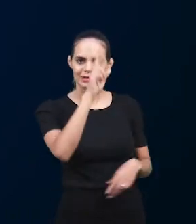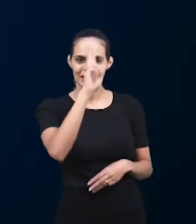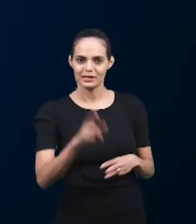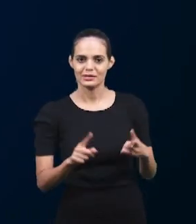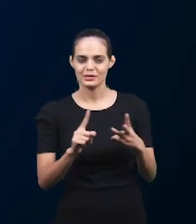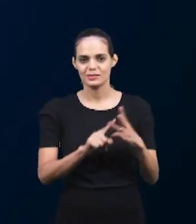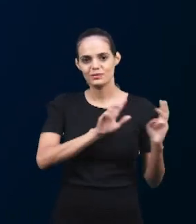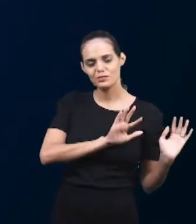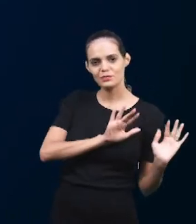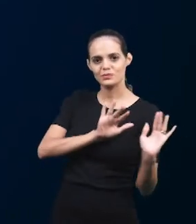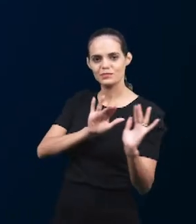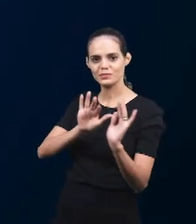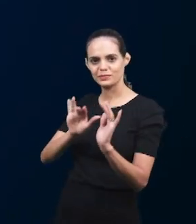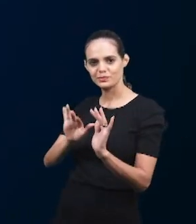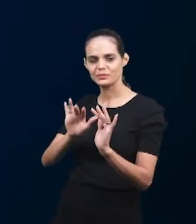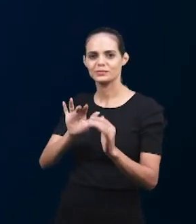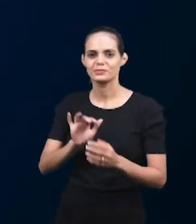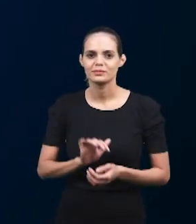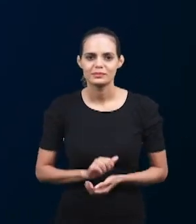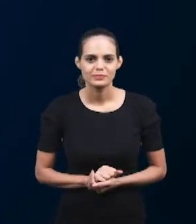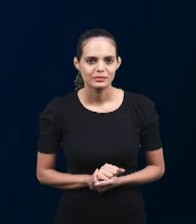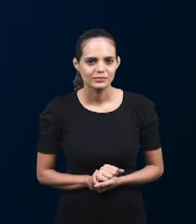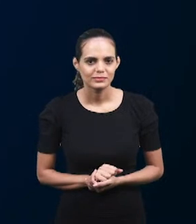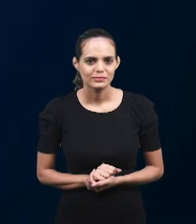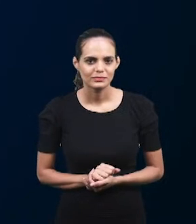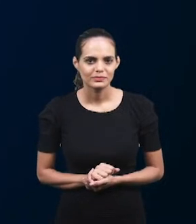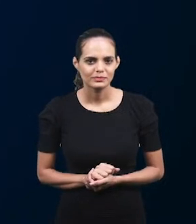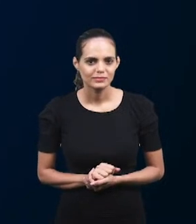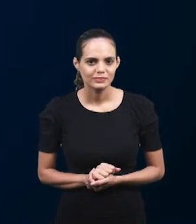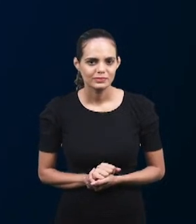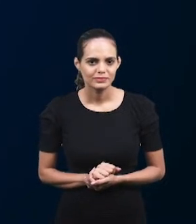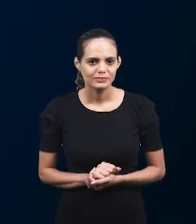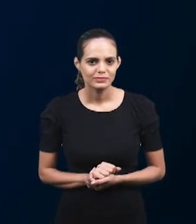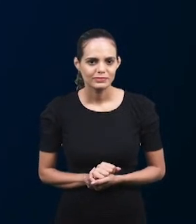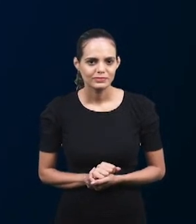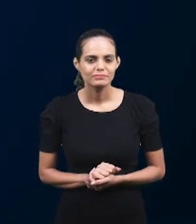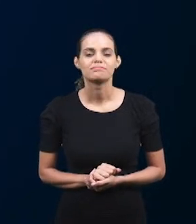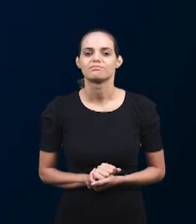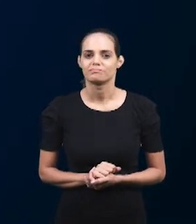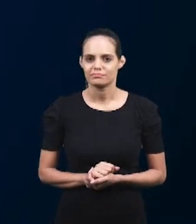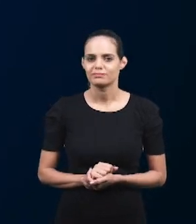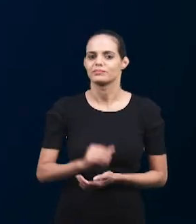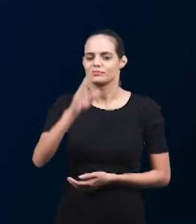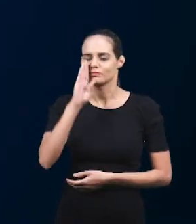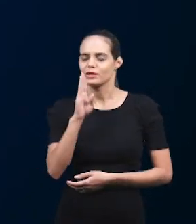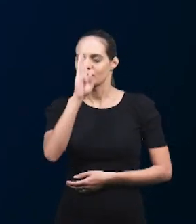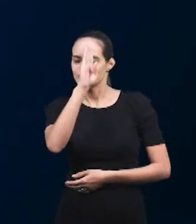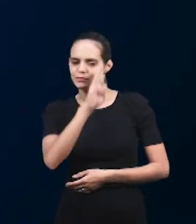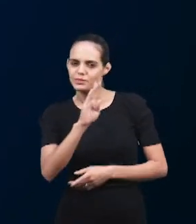50. Ele, lançando de si a sua capa,